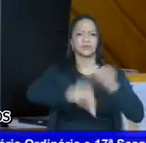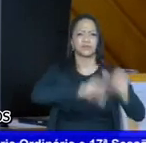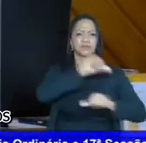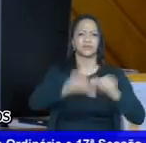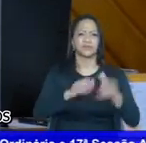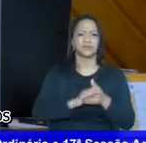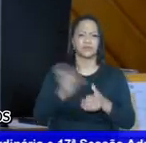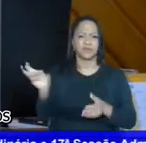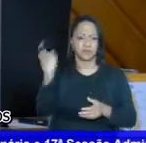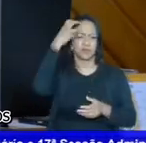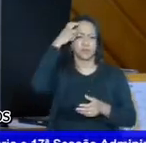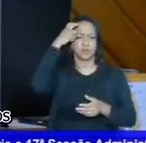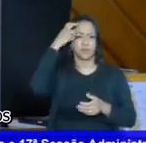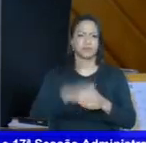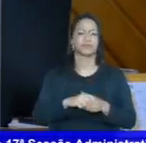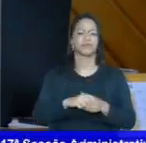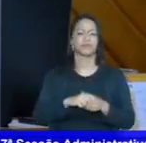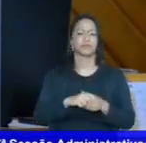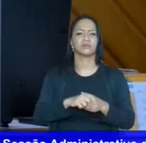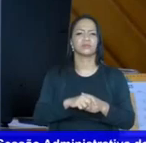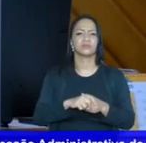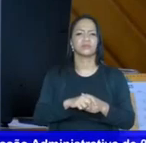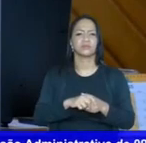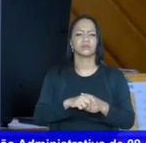transformação da cultura, onde